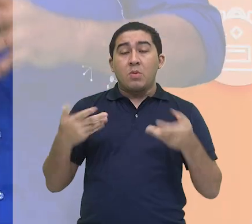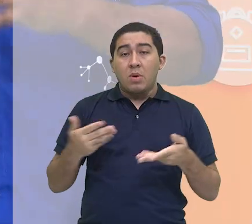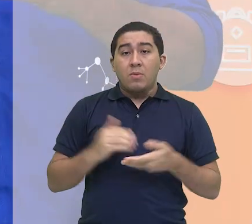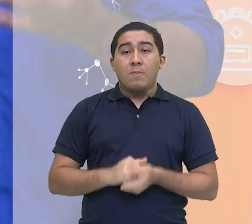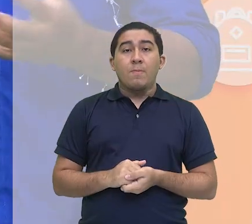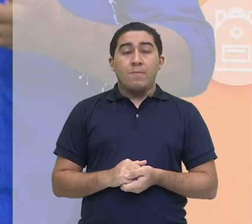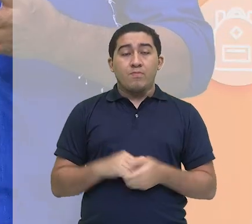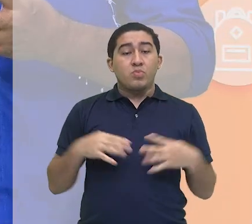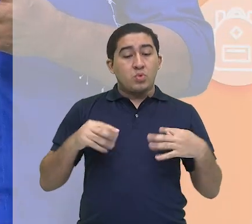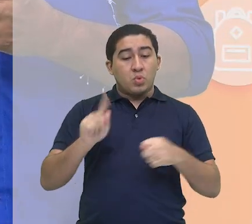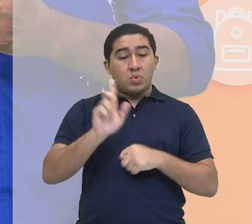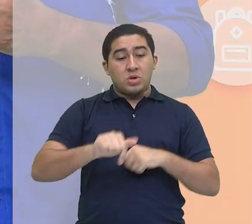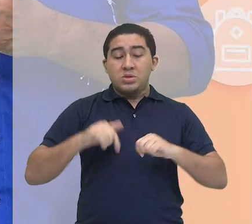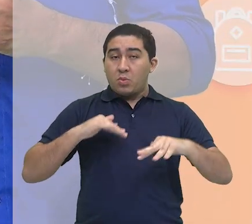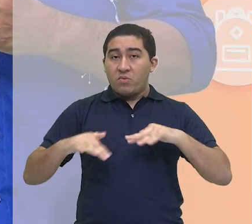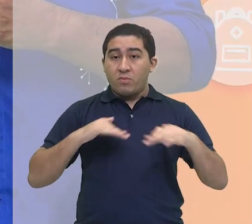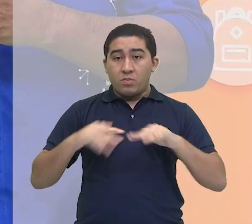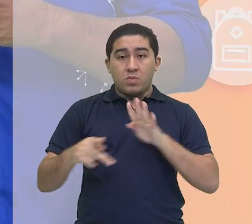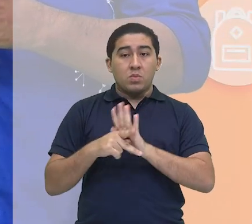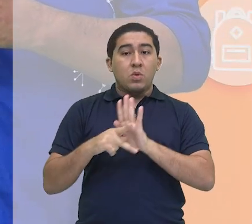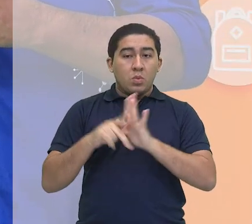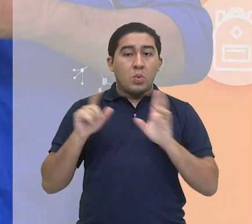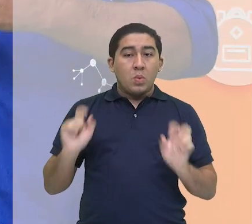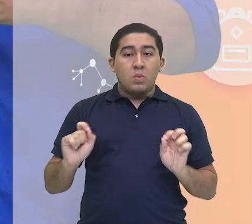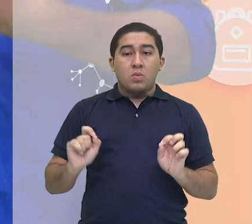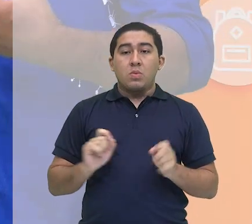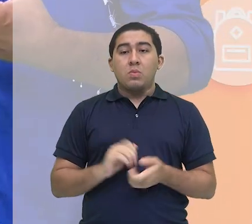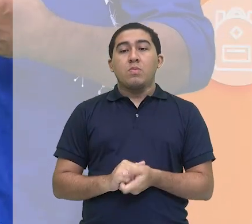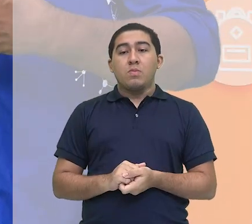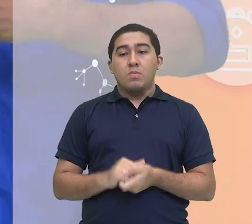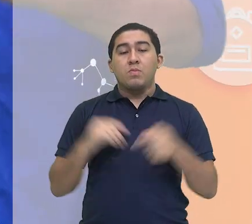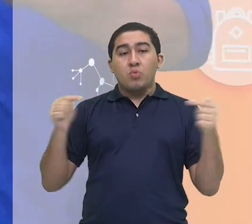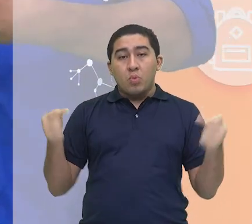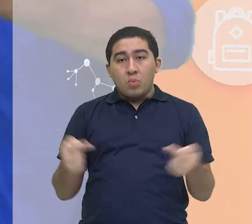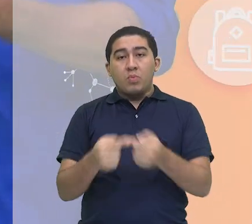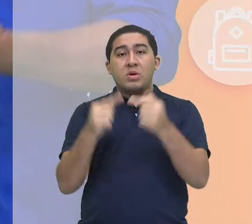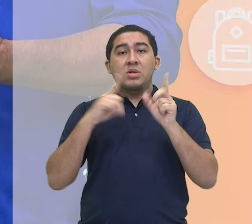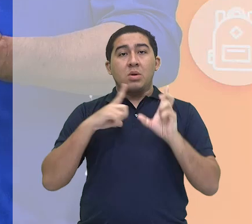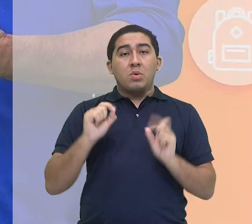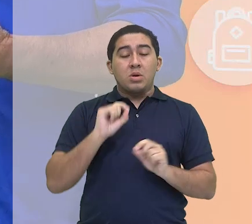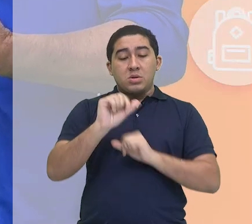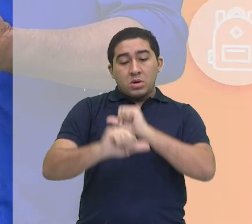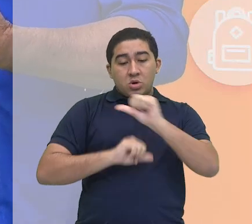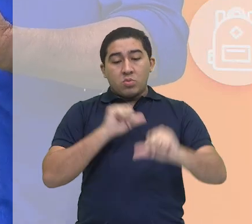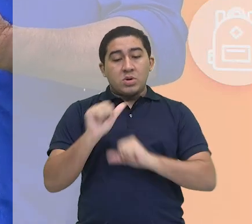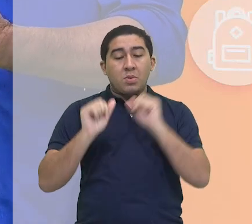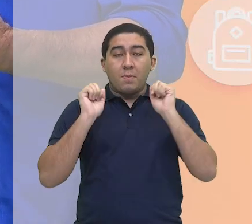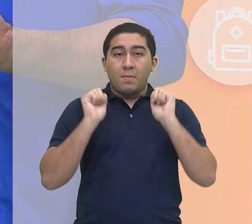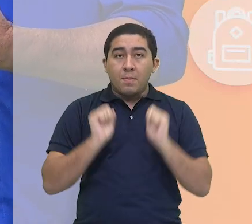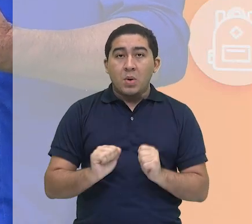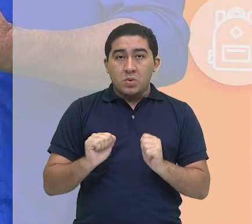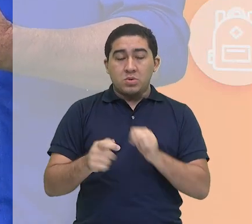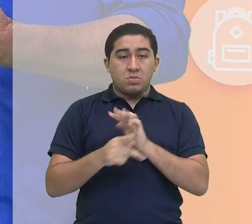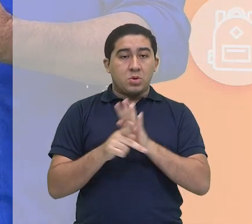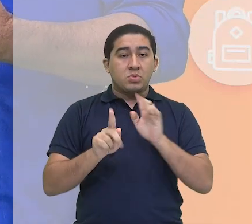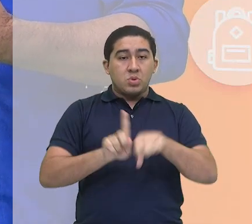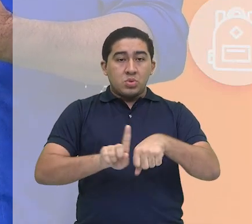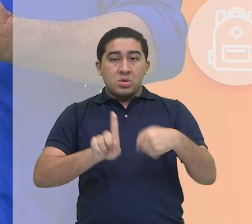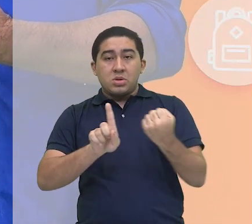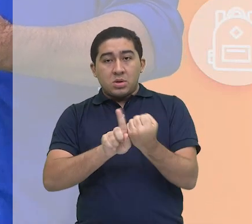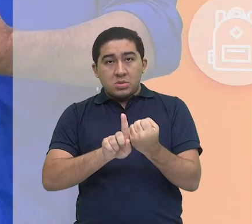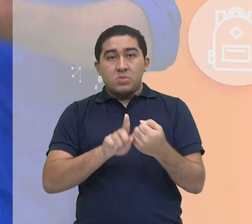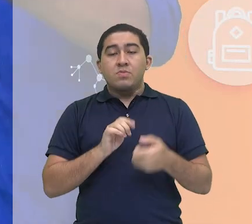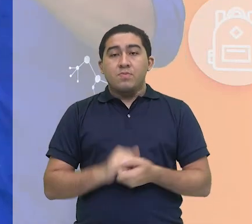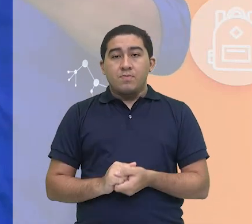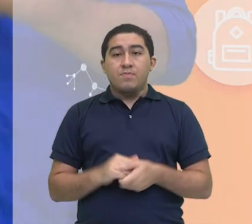que todos esses movimentos aqui, eles fazem com que haja essa transformação que nós falamos da sociedade, tá